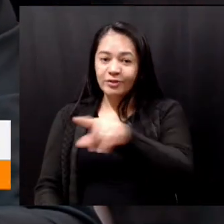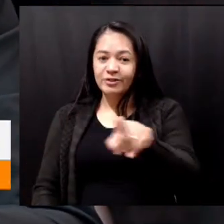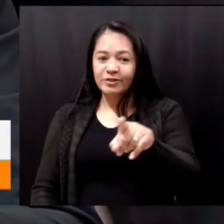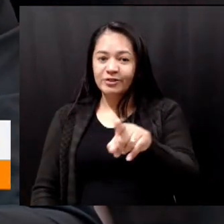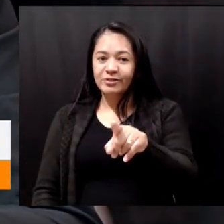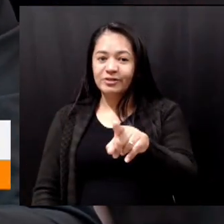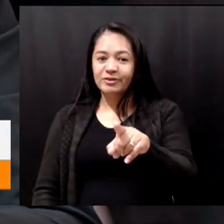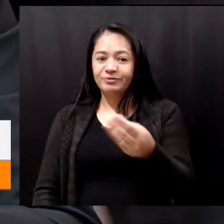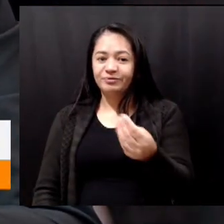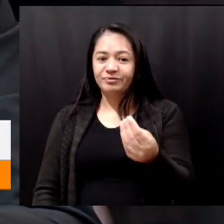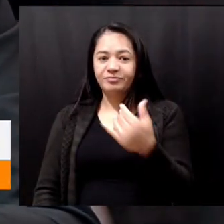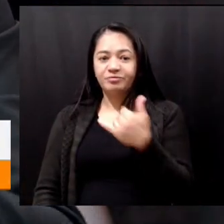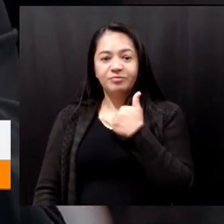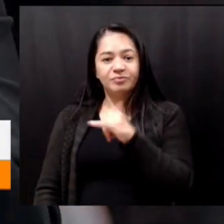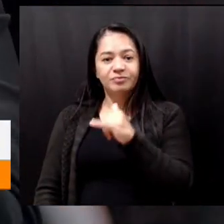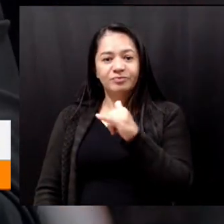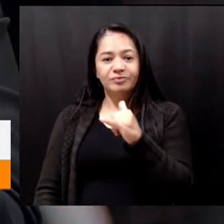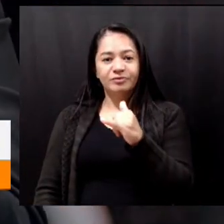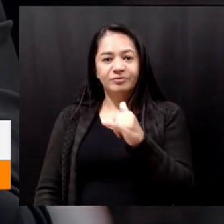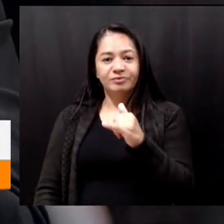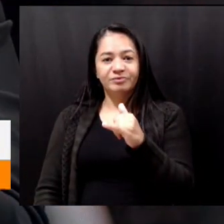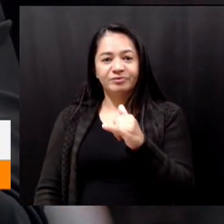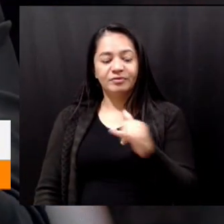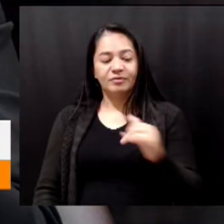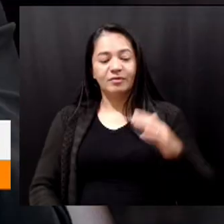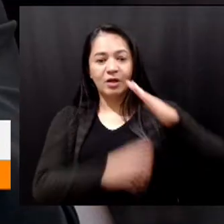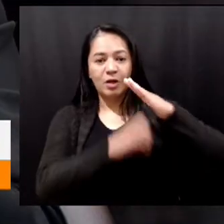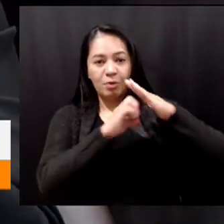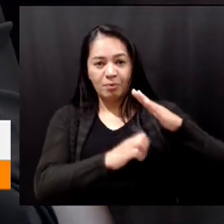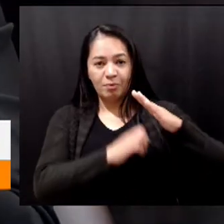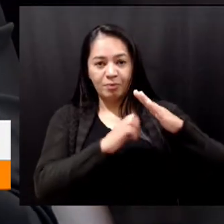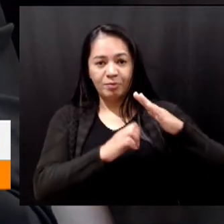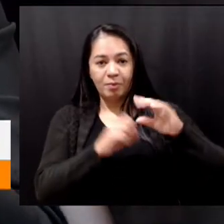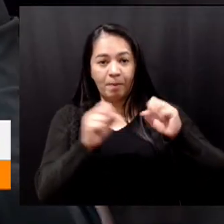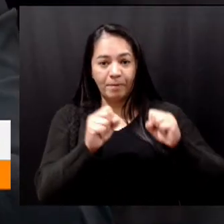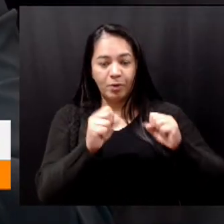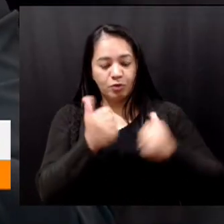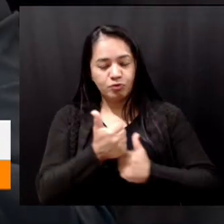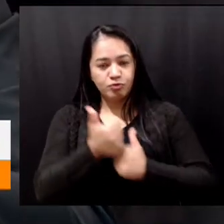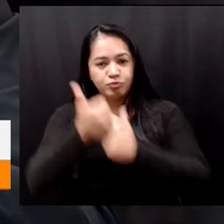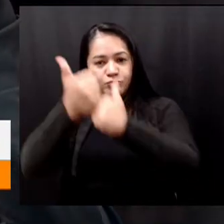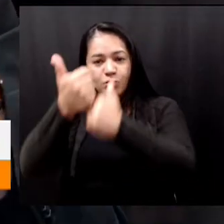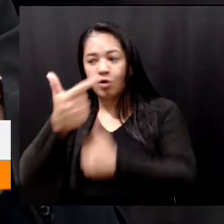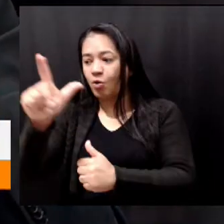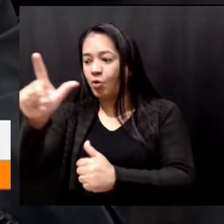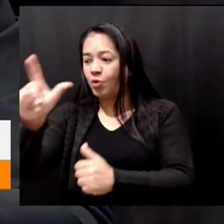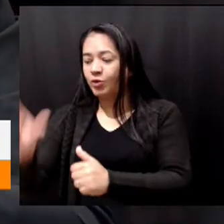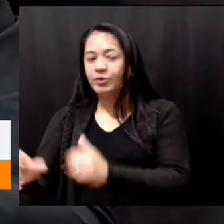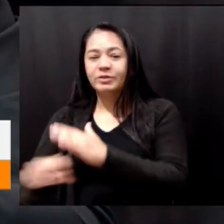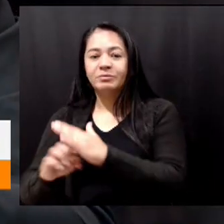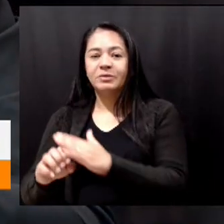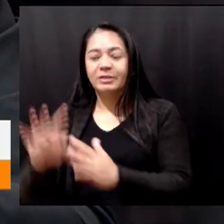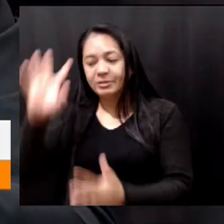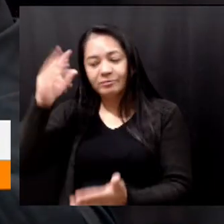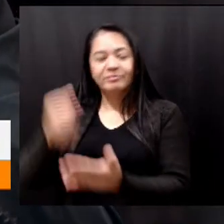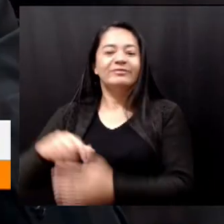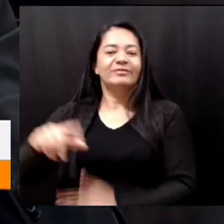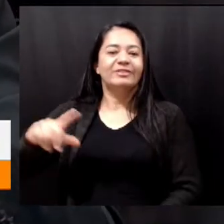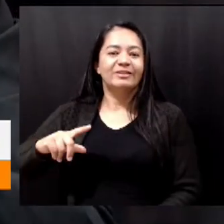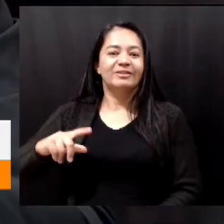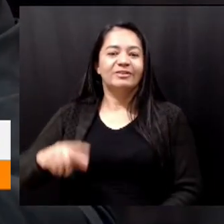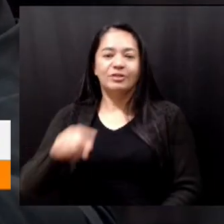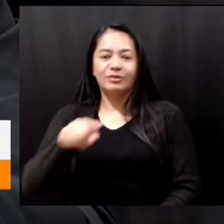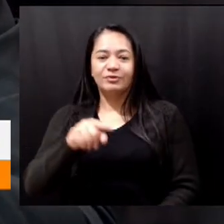sinergia de uma grande empresa que pode alavancar uma empresa que tem uma solução incrível, e aí você cria uma